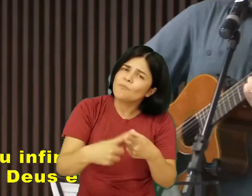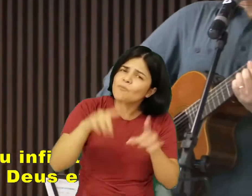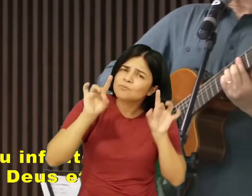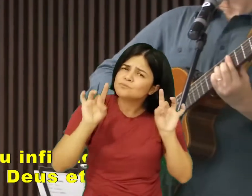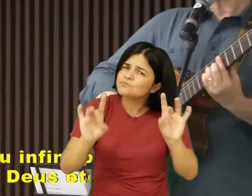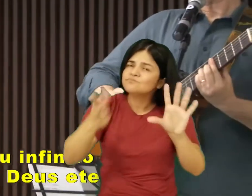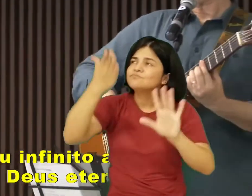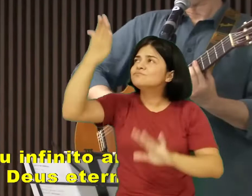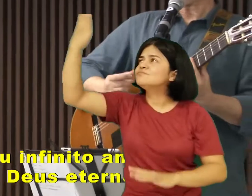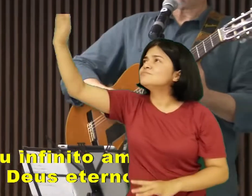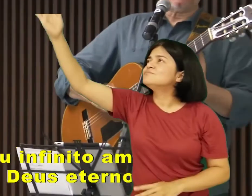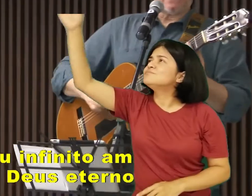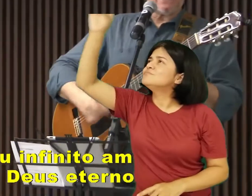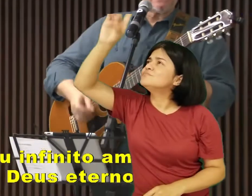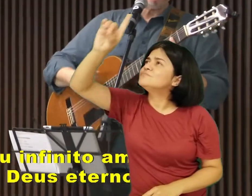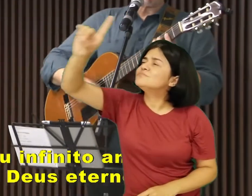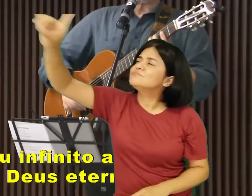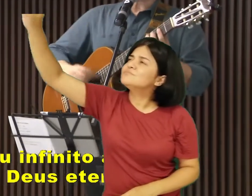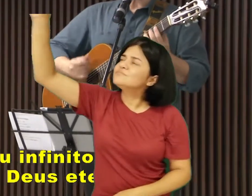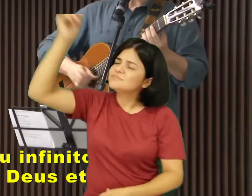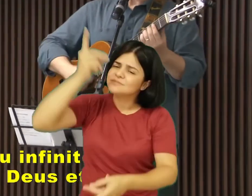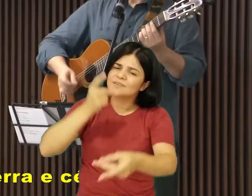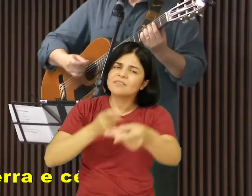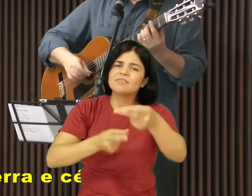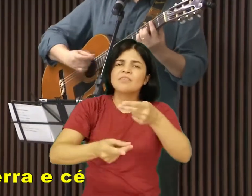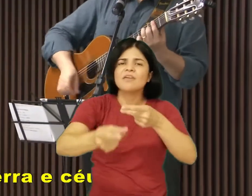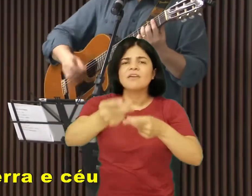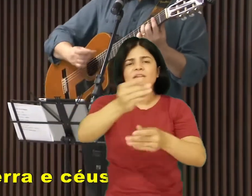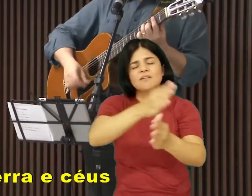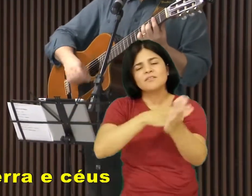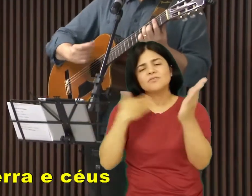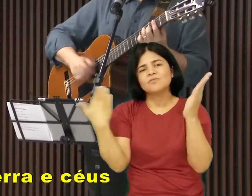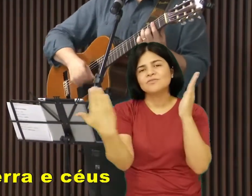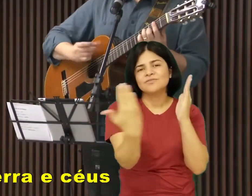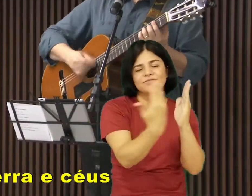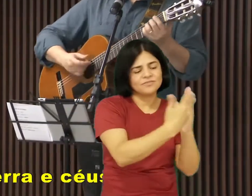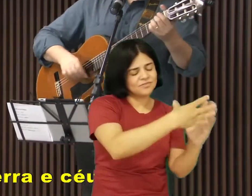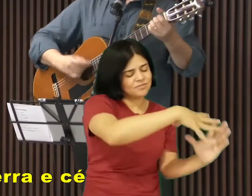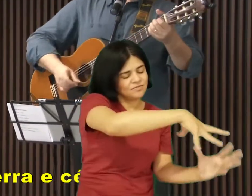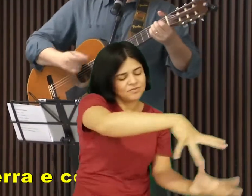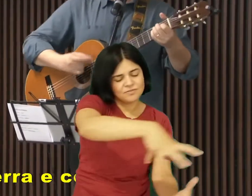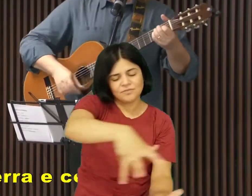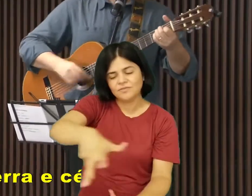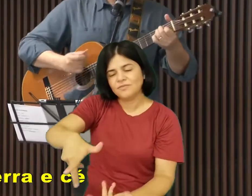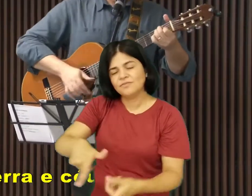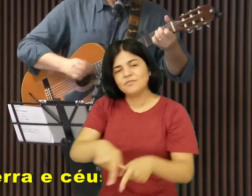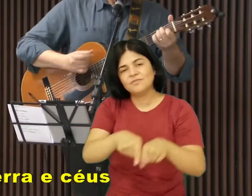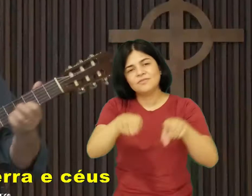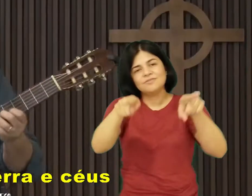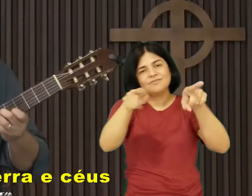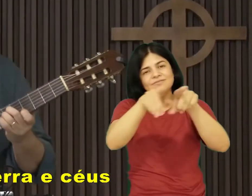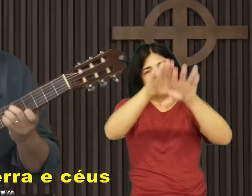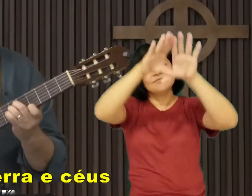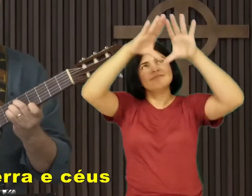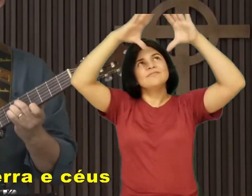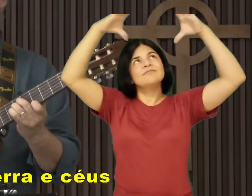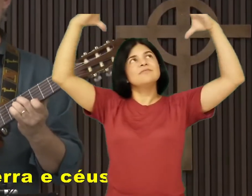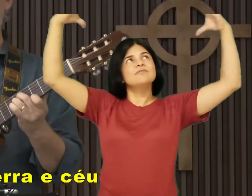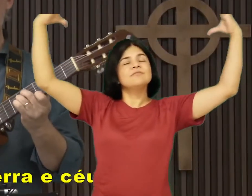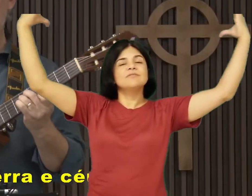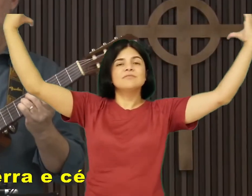pois só tu és o Deus eterno sobre toda a terra e céu.